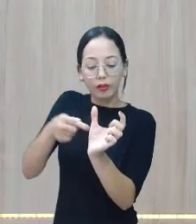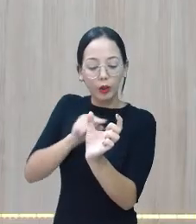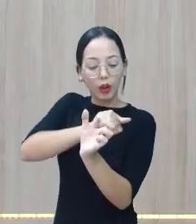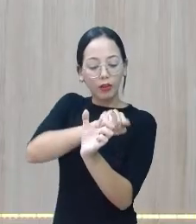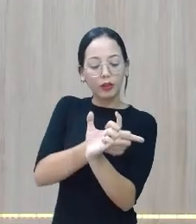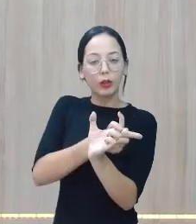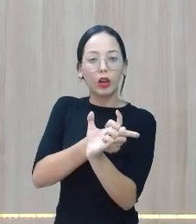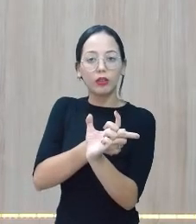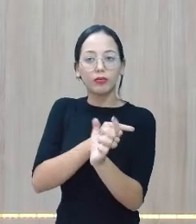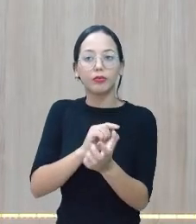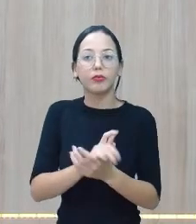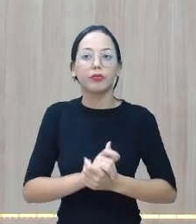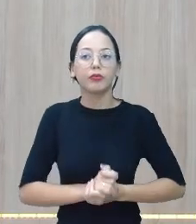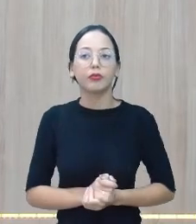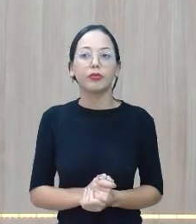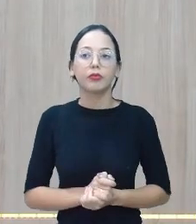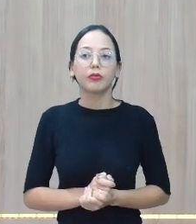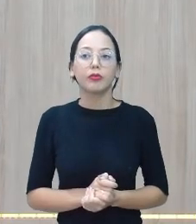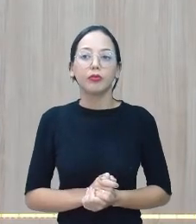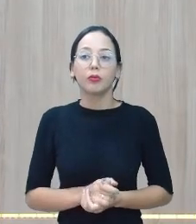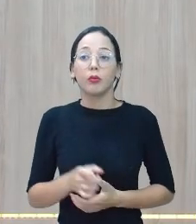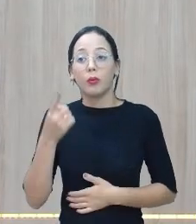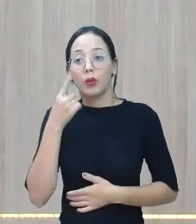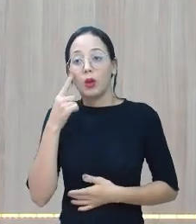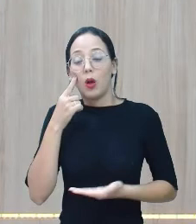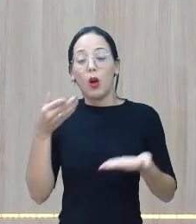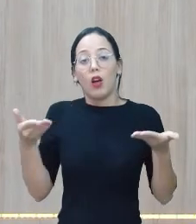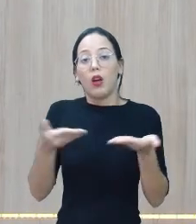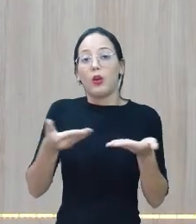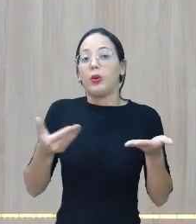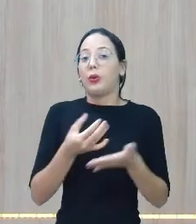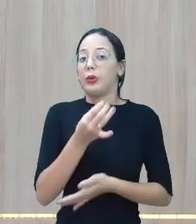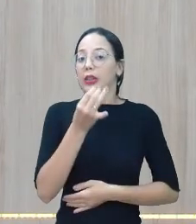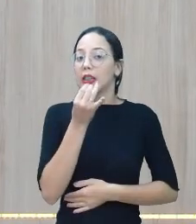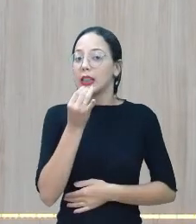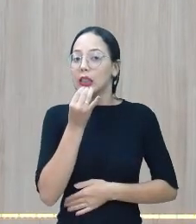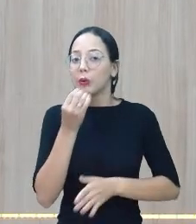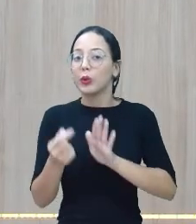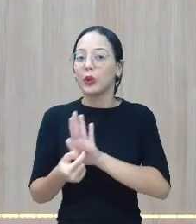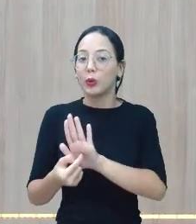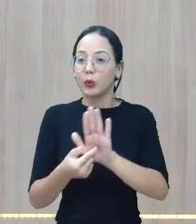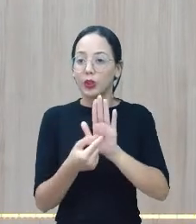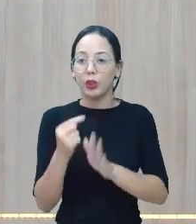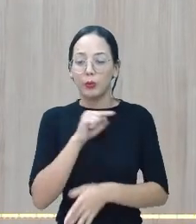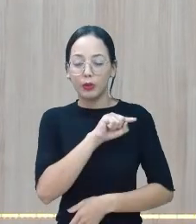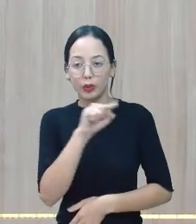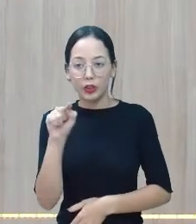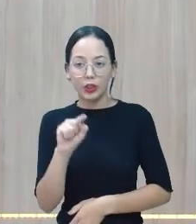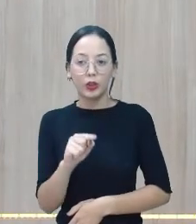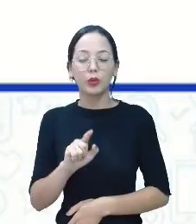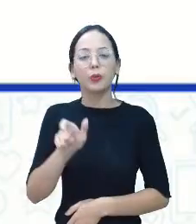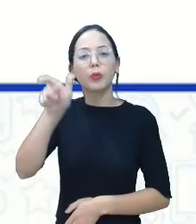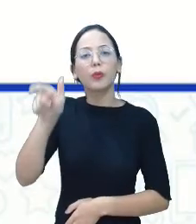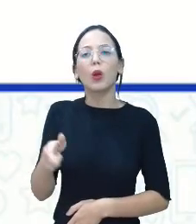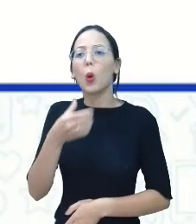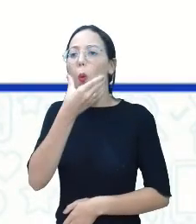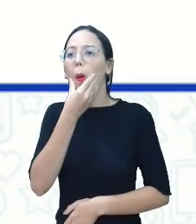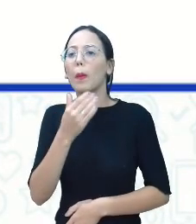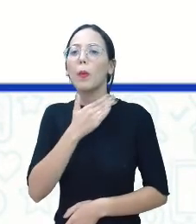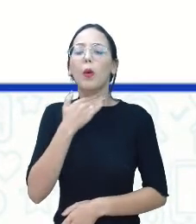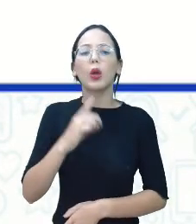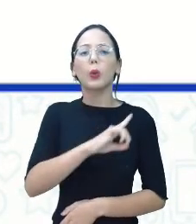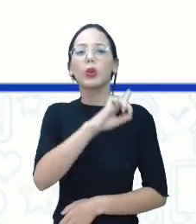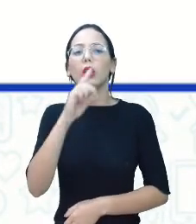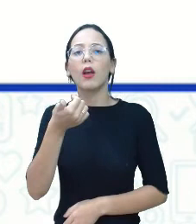aí nós vemos, neste exemplo que eu mostrei para vocês aqui, não é? José Saramago morreu